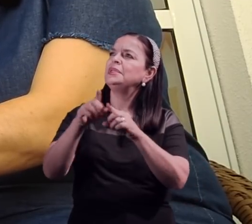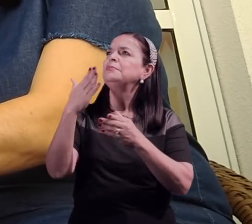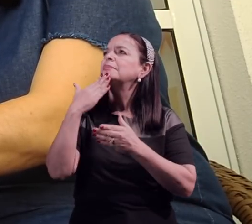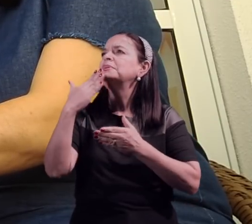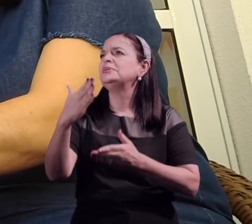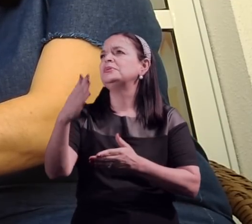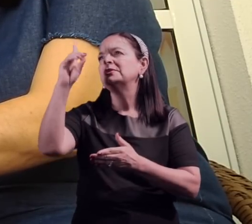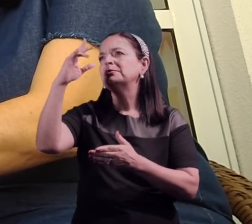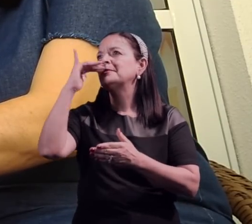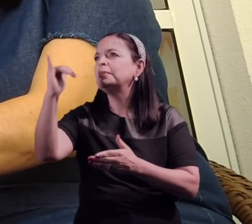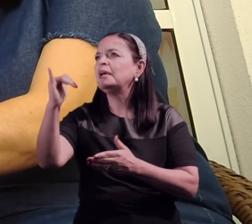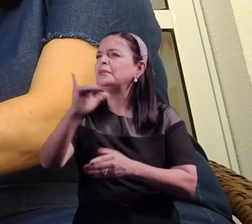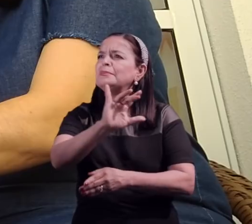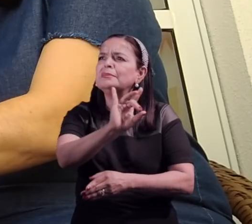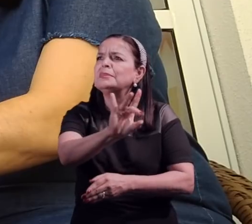cada